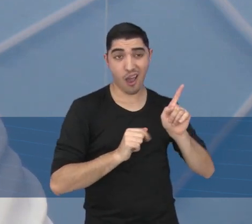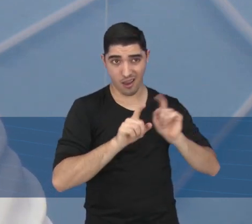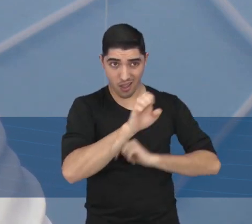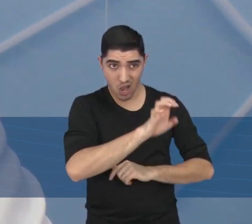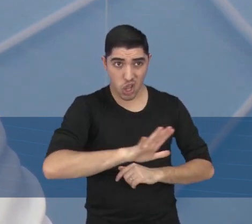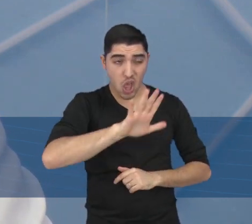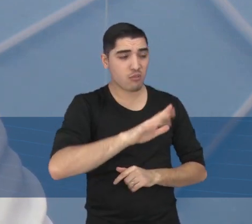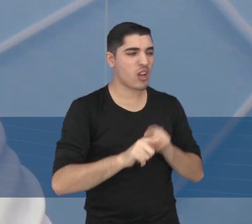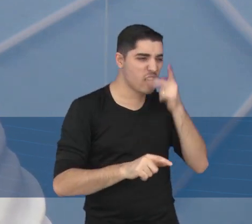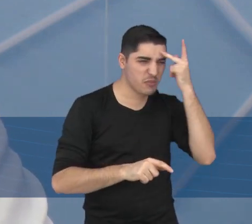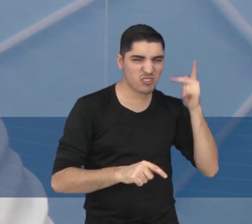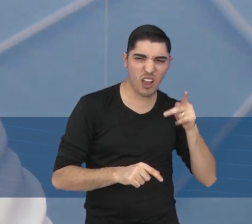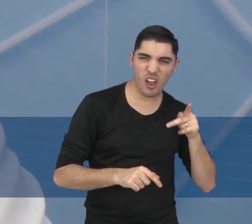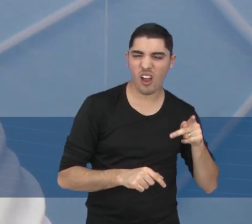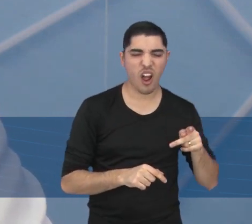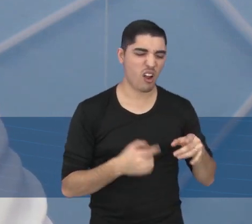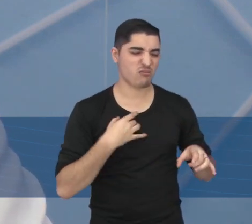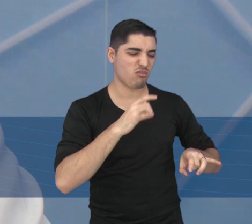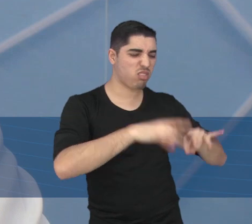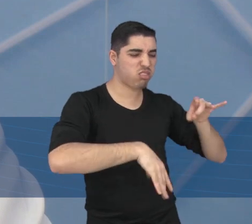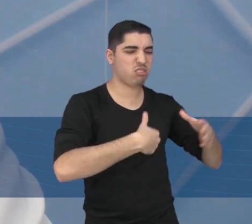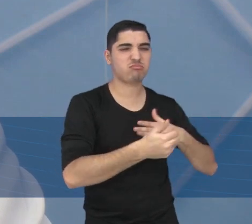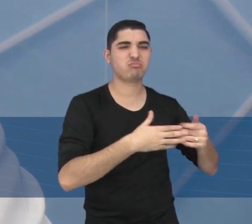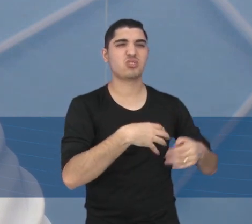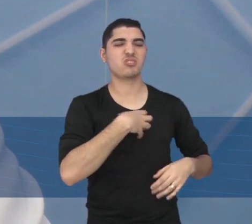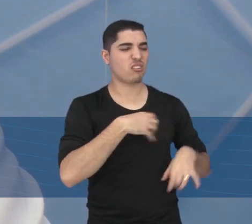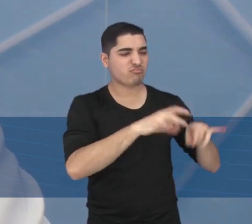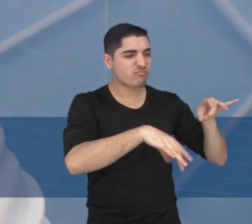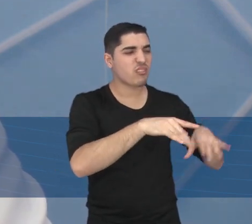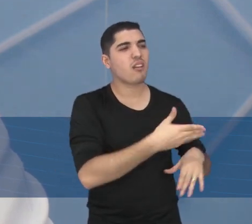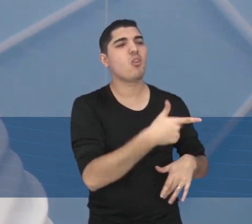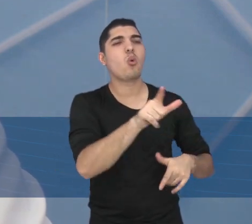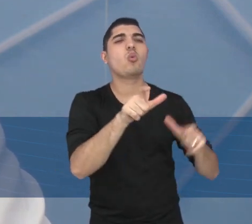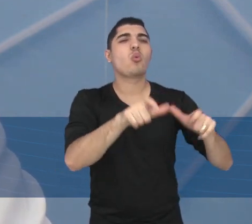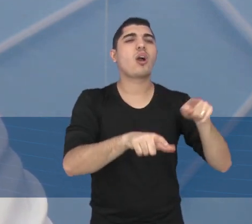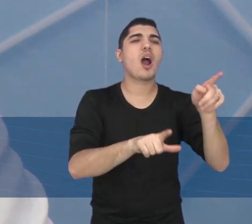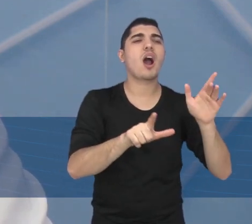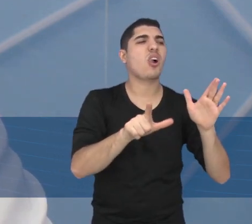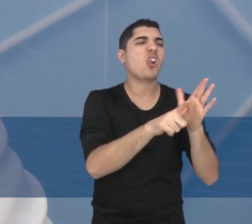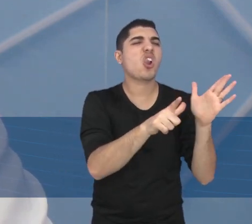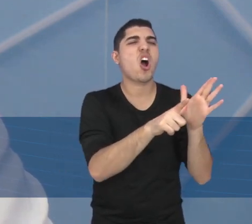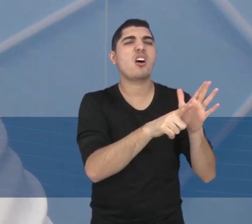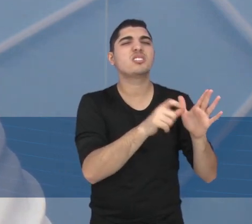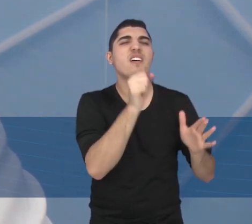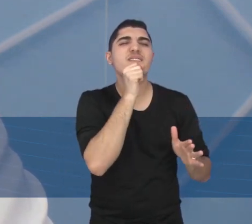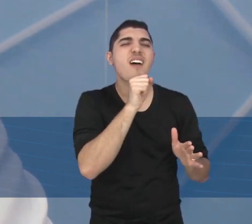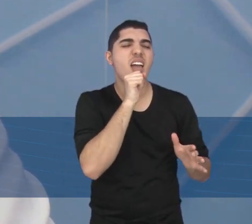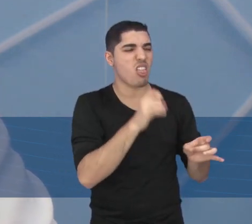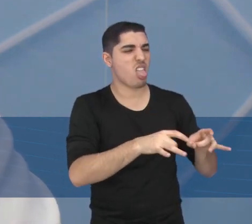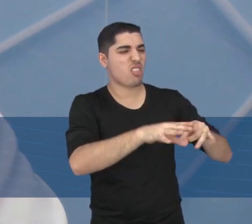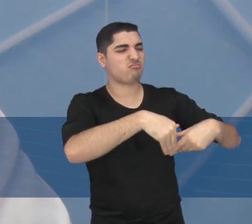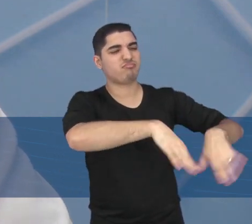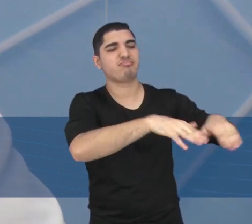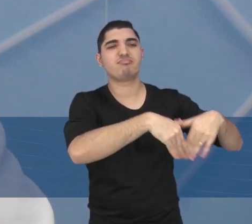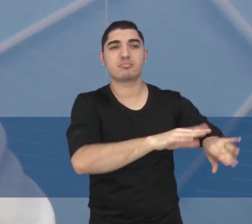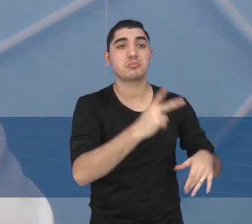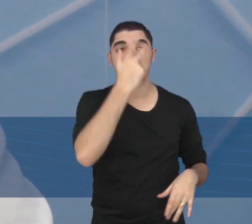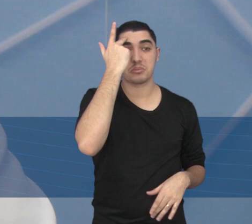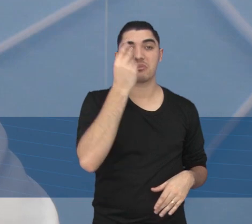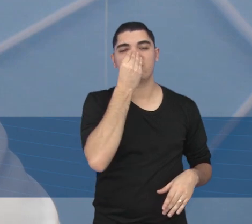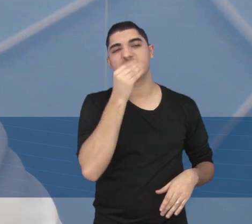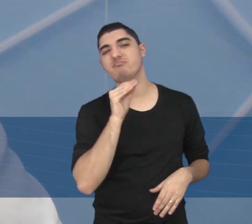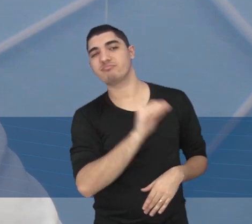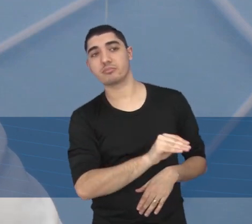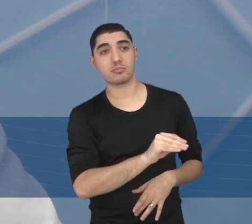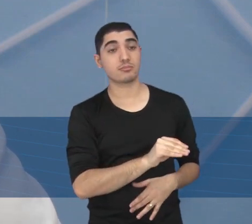indo para caminhos informais. A pessoa descarta, às vezes vai para um sucateiro ou vai para algum lugar que a pessoa nem sabe para onde está indo. Então, acho